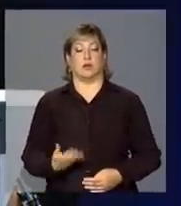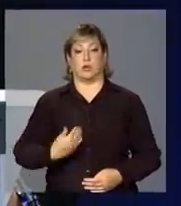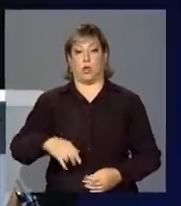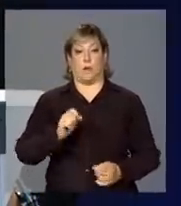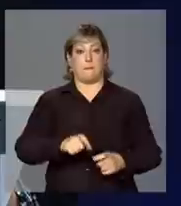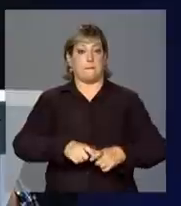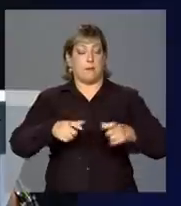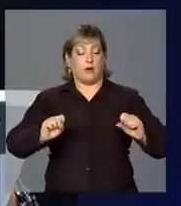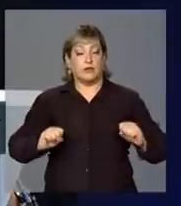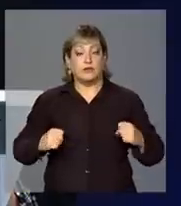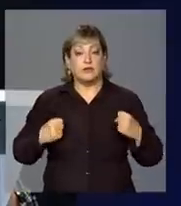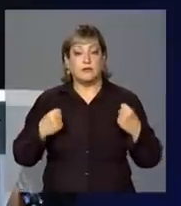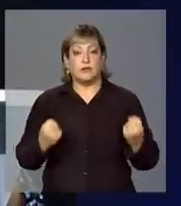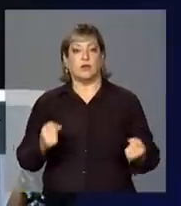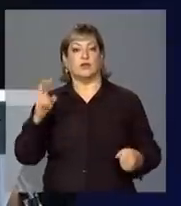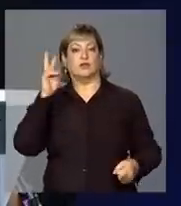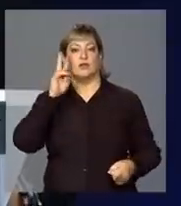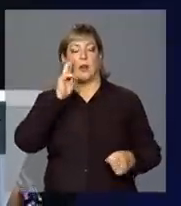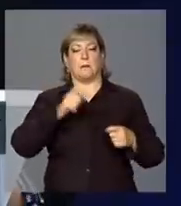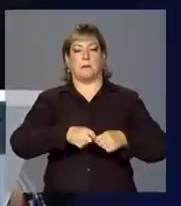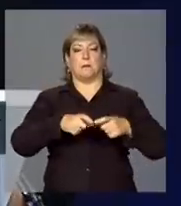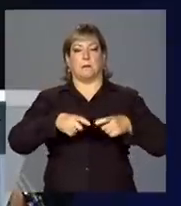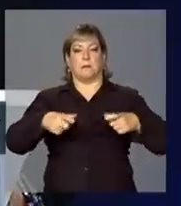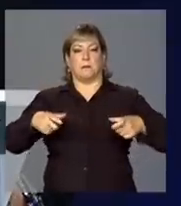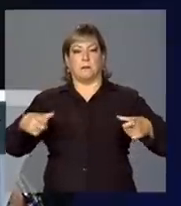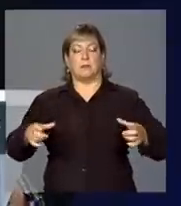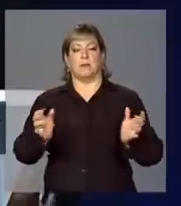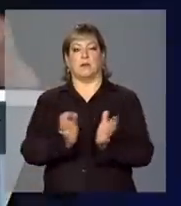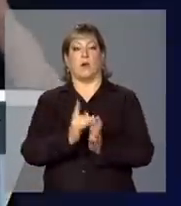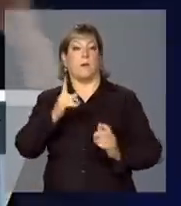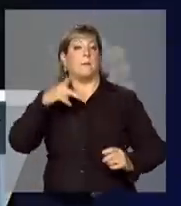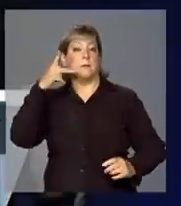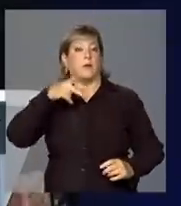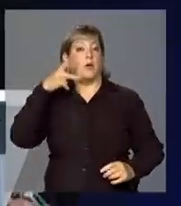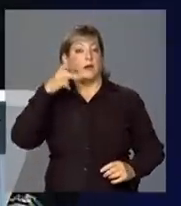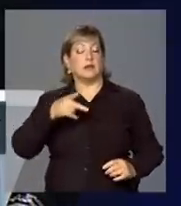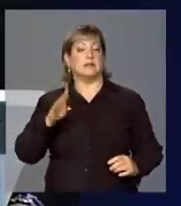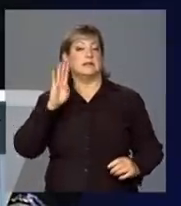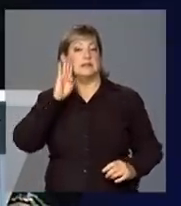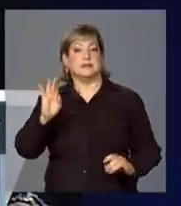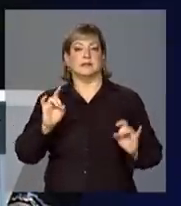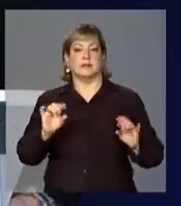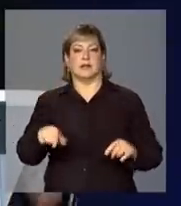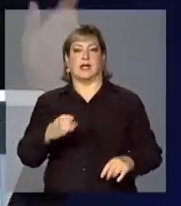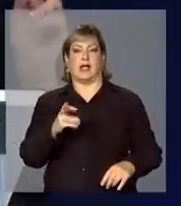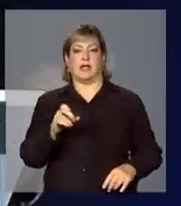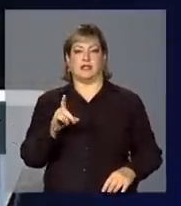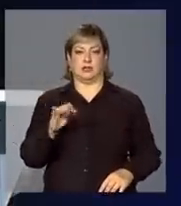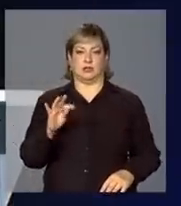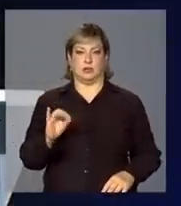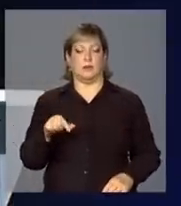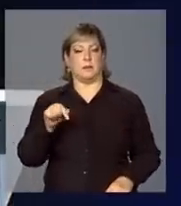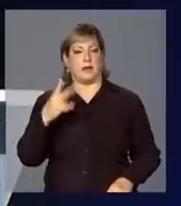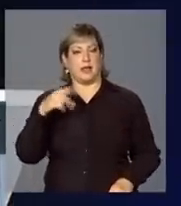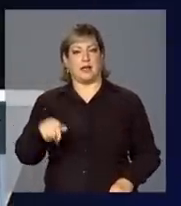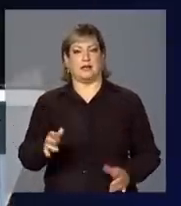maiores esforços no sentido de ampliar e ter uma política específica de crédito para esse segmento e